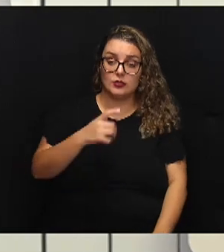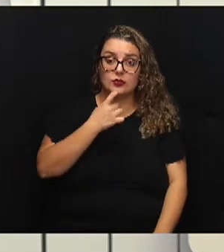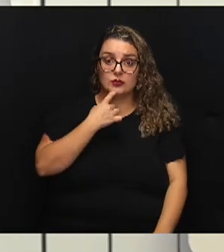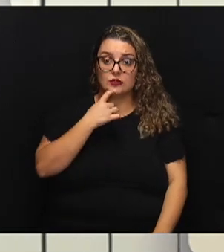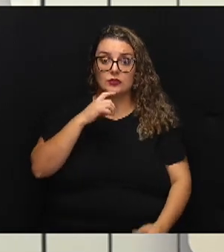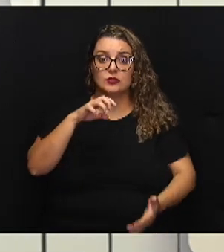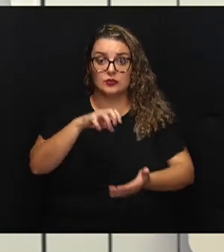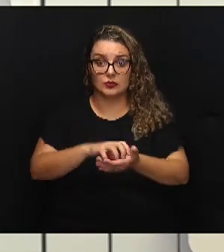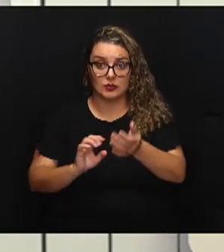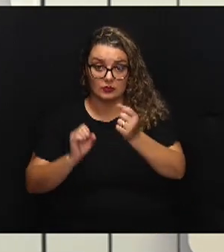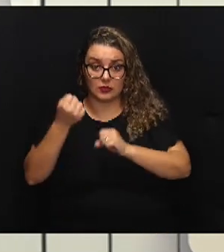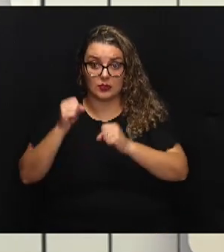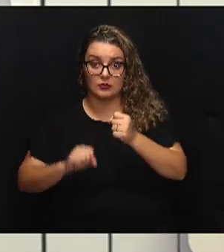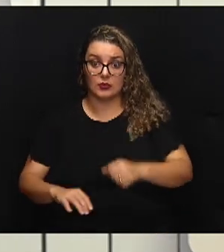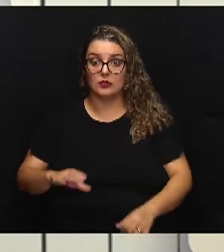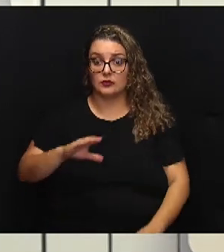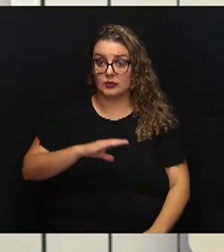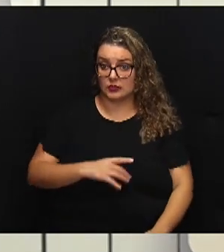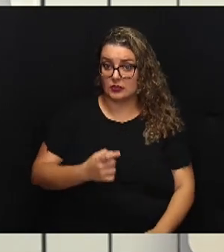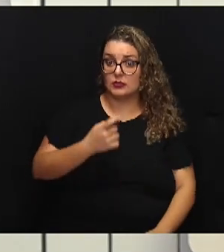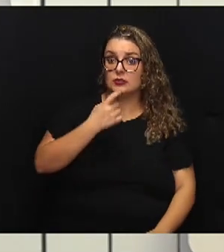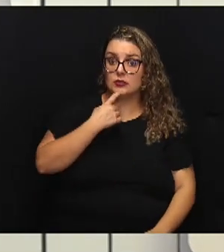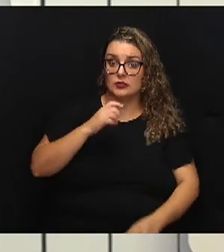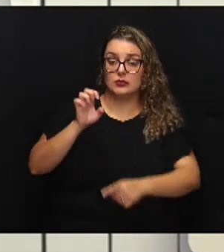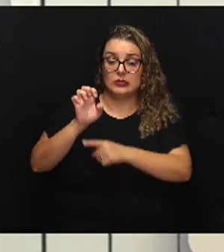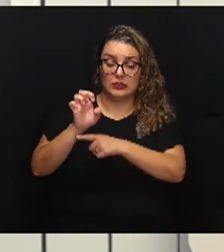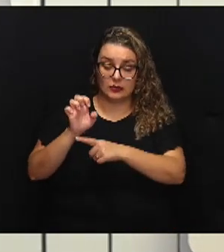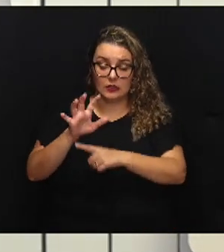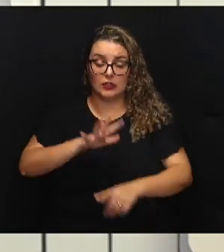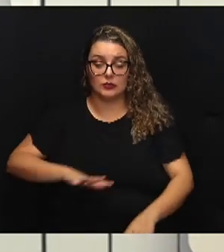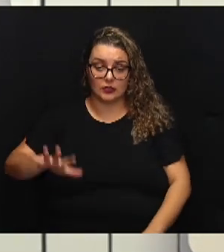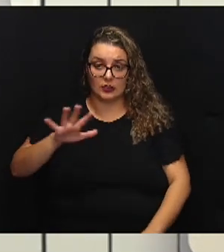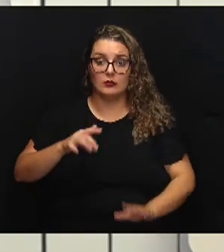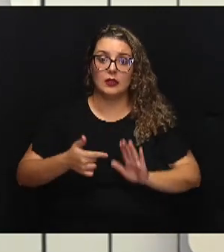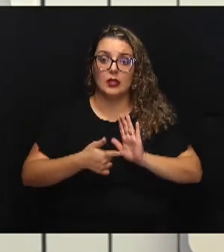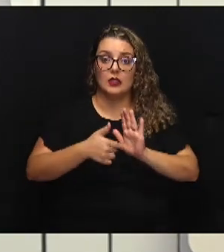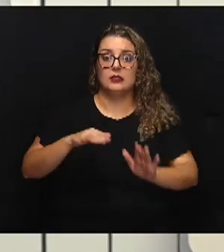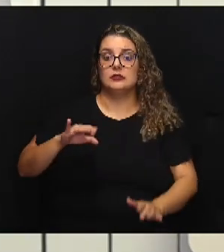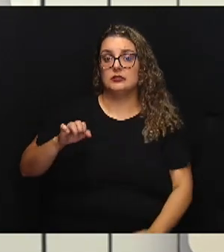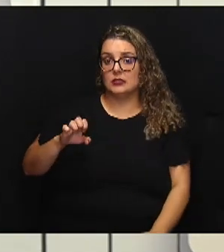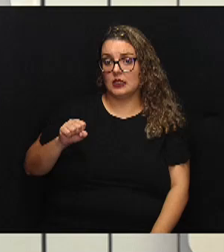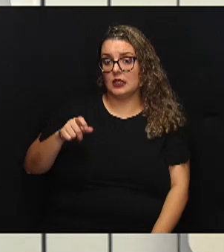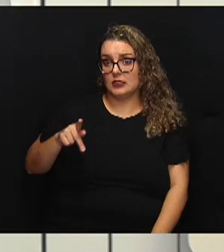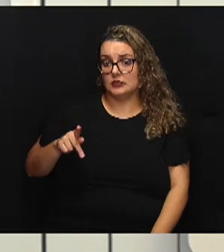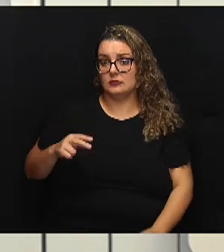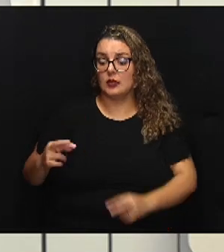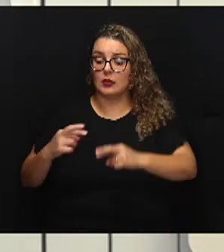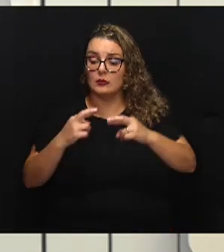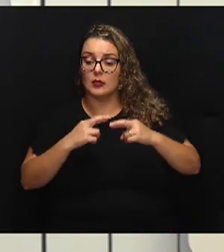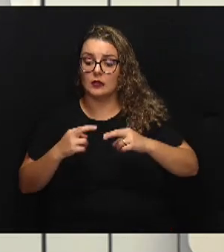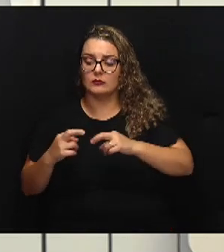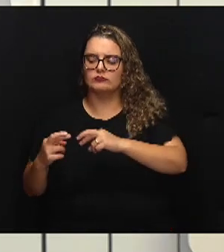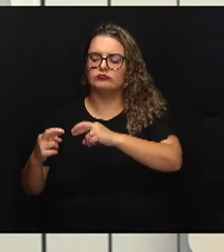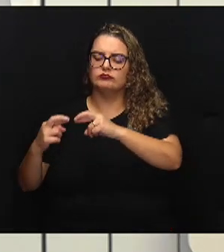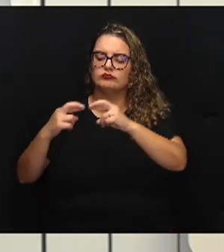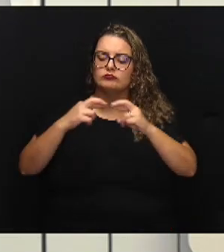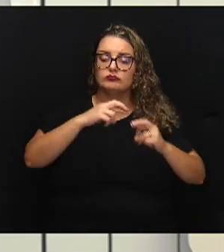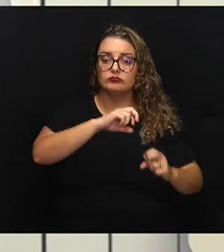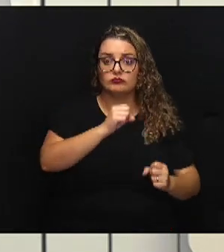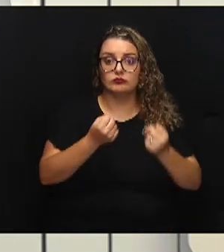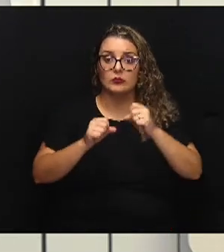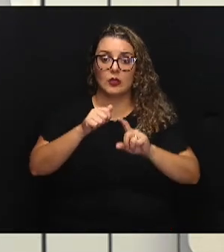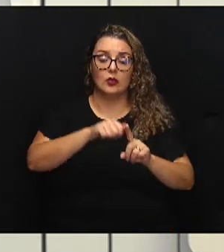das Indústrias do Estado de São Paulo, a Ciesp, apresentou pesquisa de sondagem industrial de